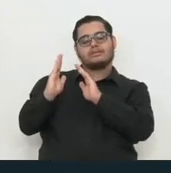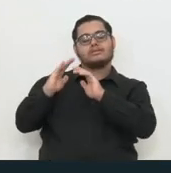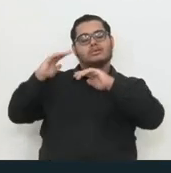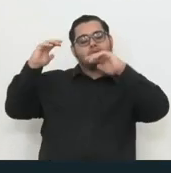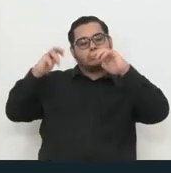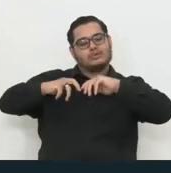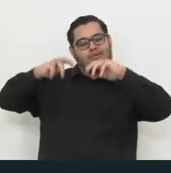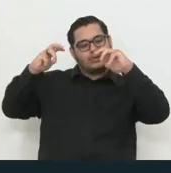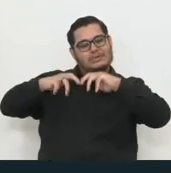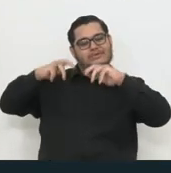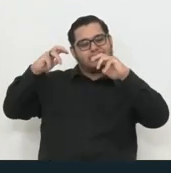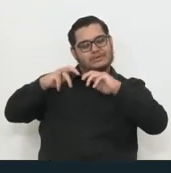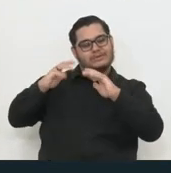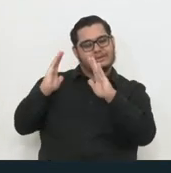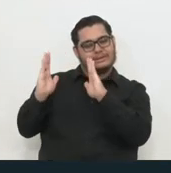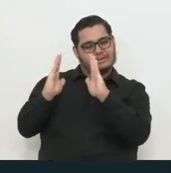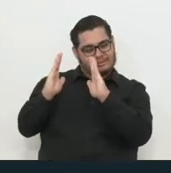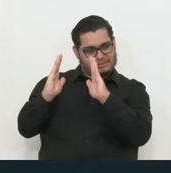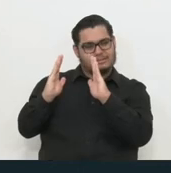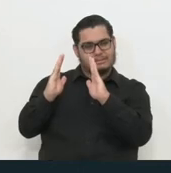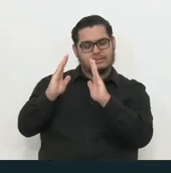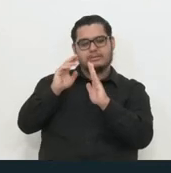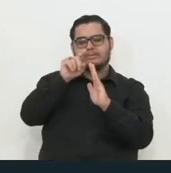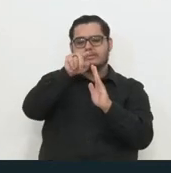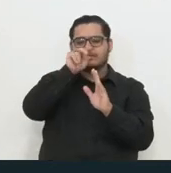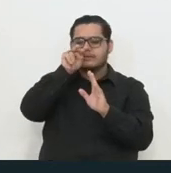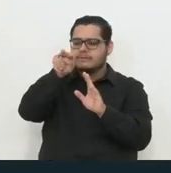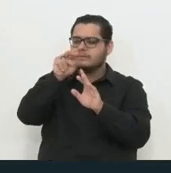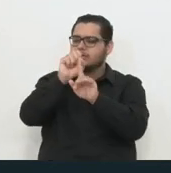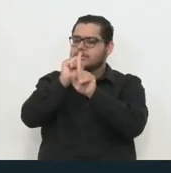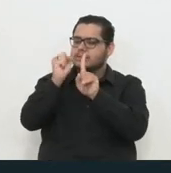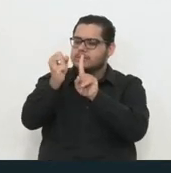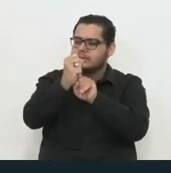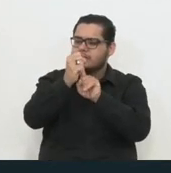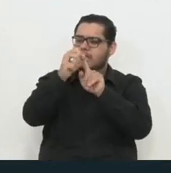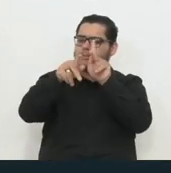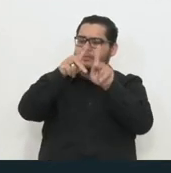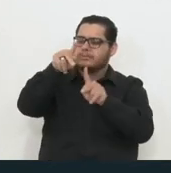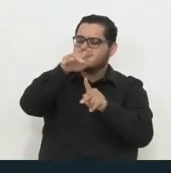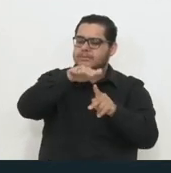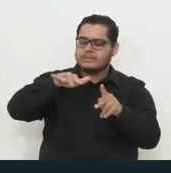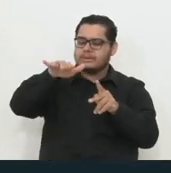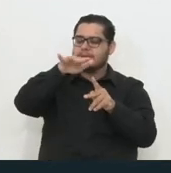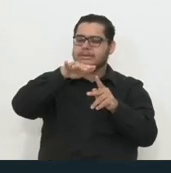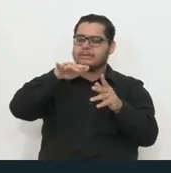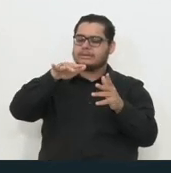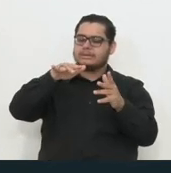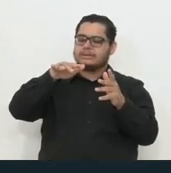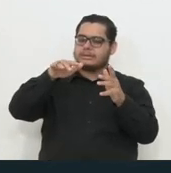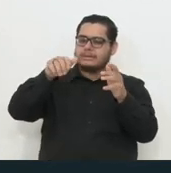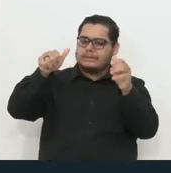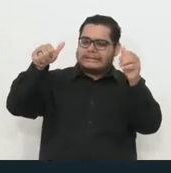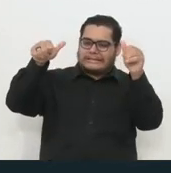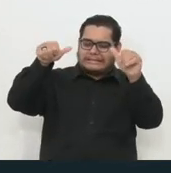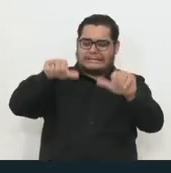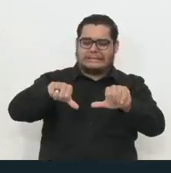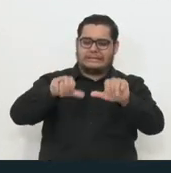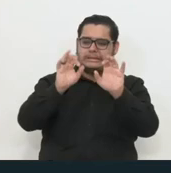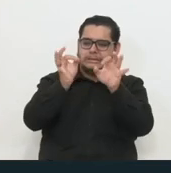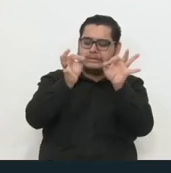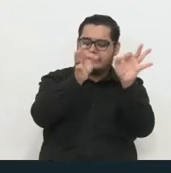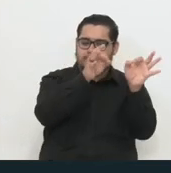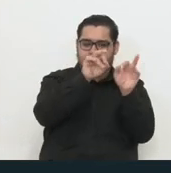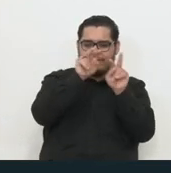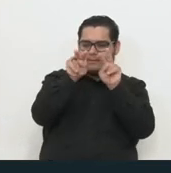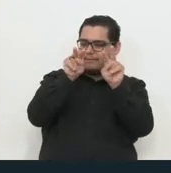a gente tá vendo aí a sociedade população sendo afetada de uma forma muito trágica né